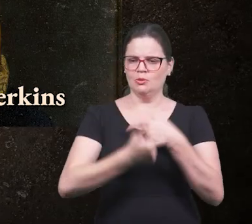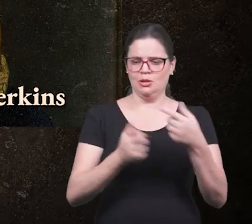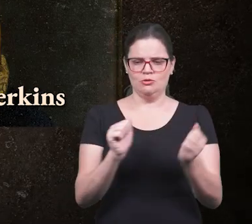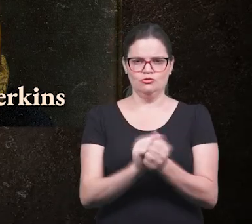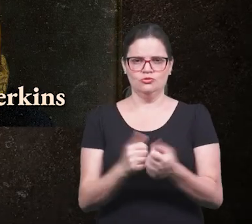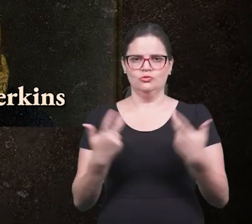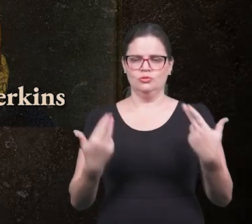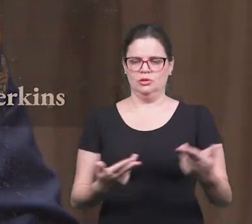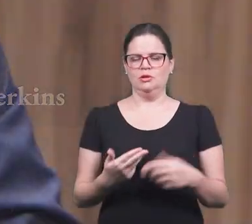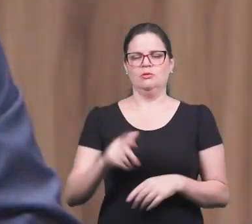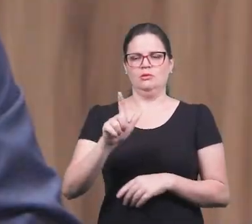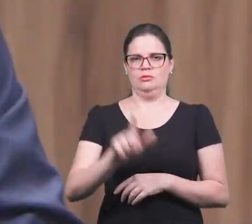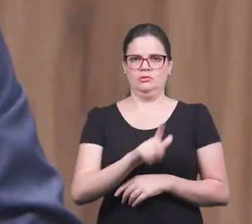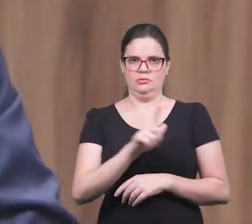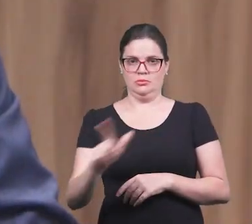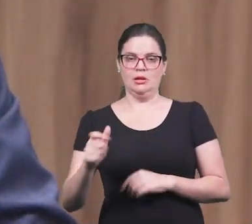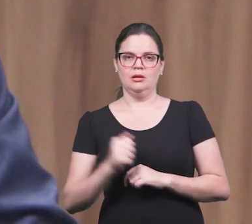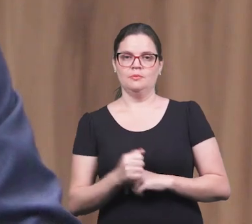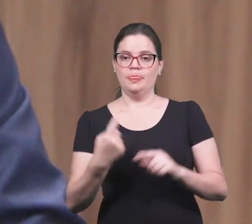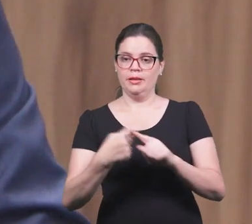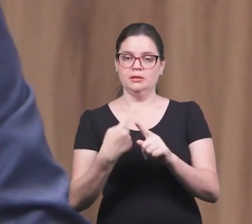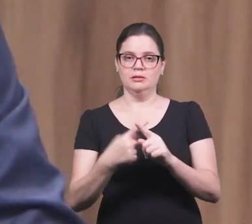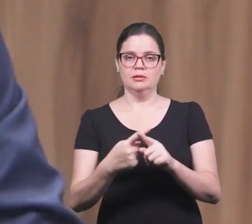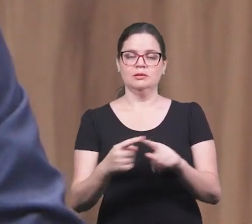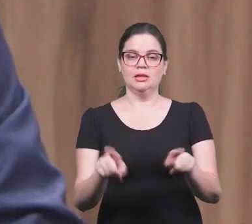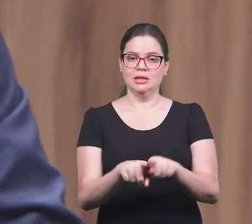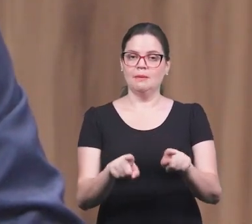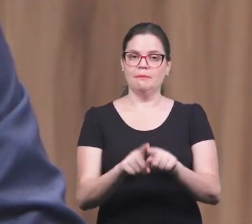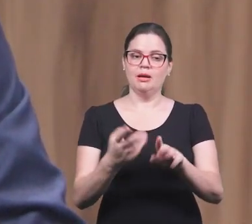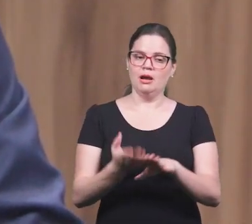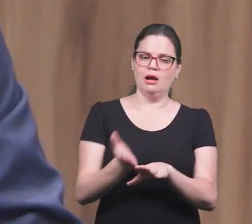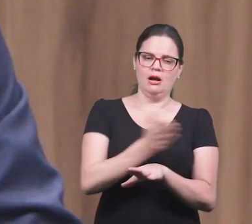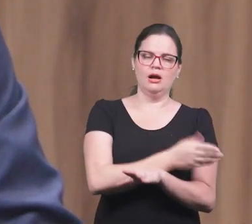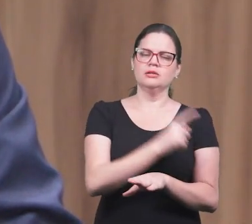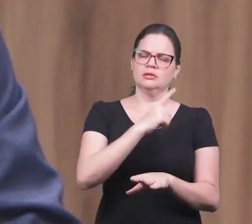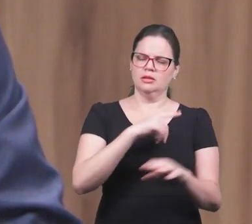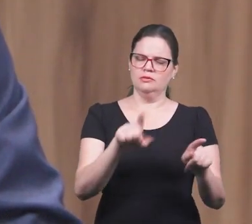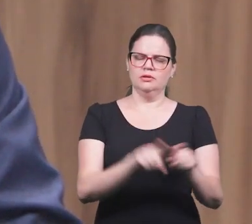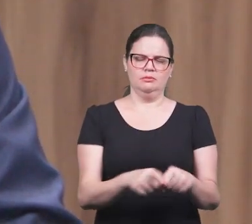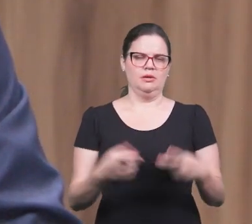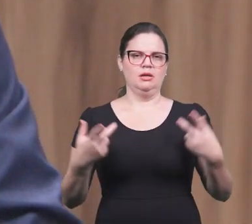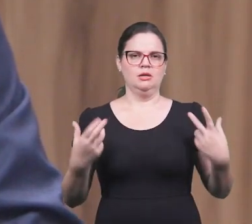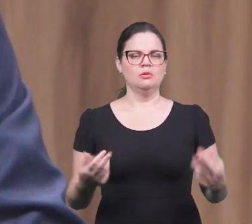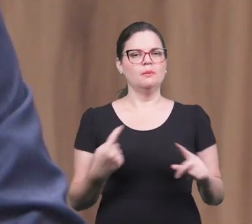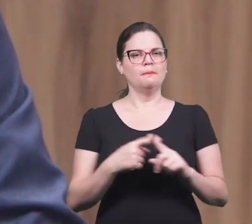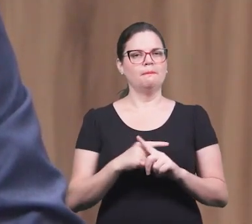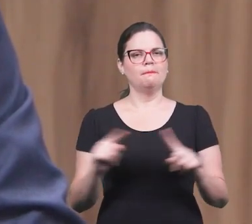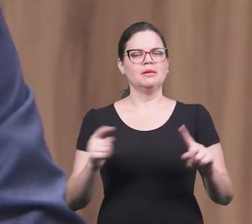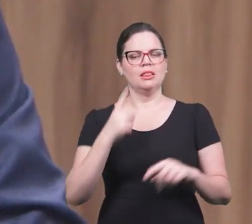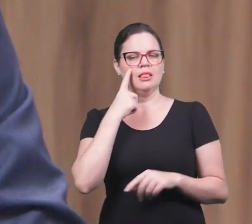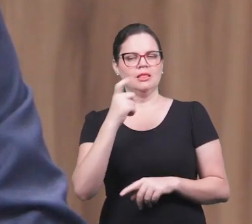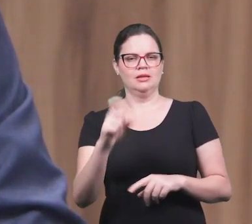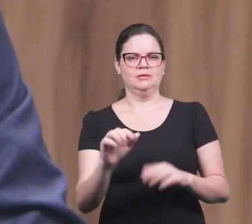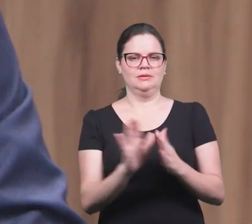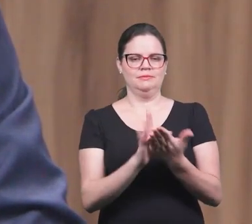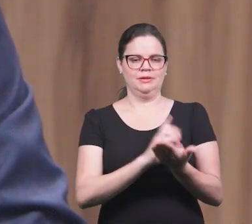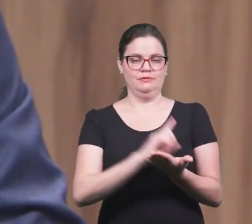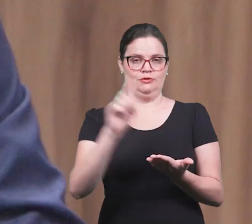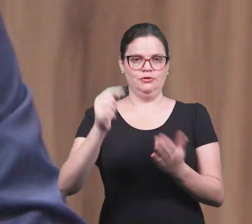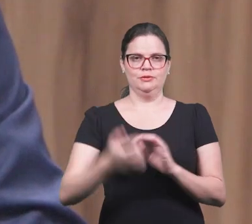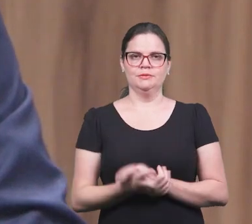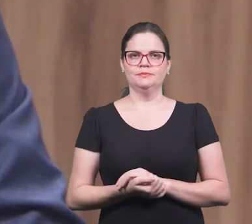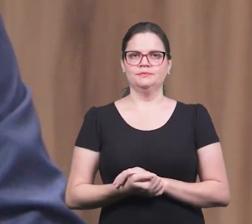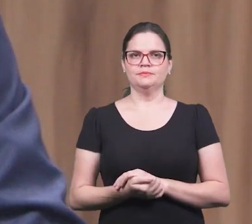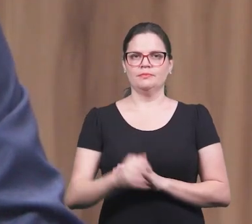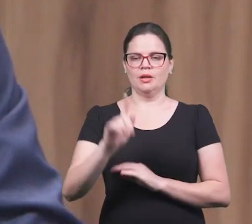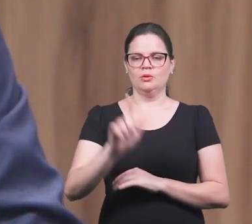pós-reformadores. E o interessante é que a palavra de Deus e Lutero, ele tinha muito